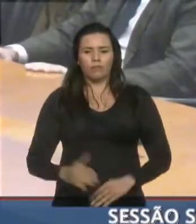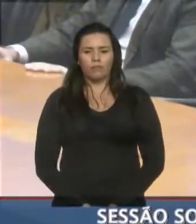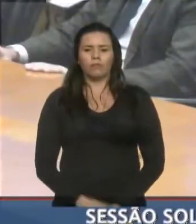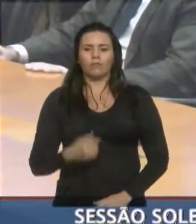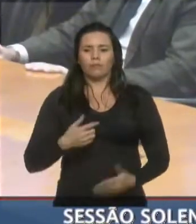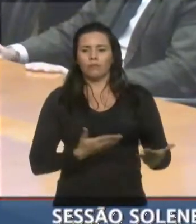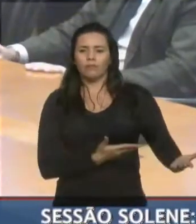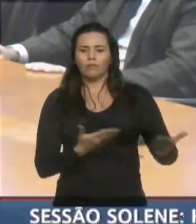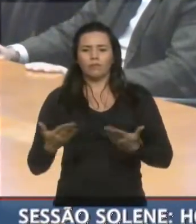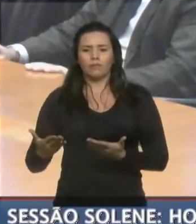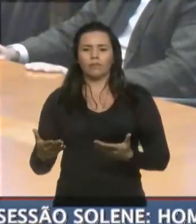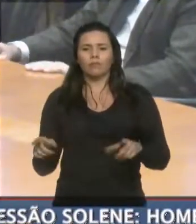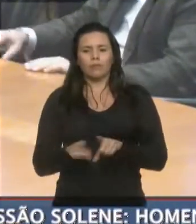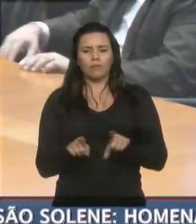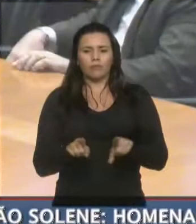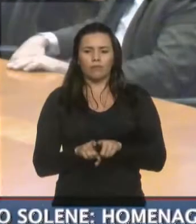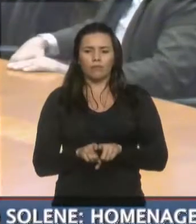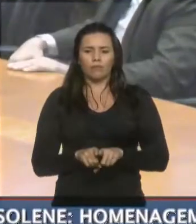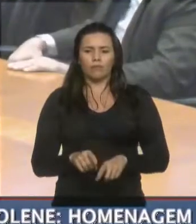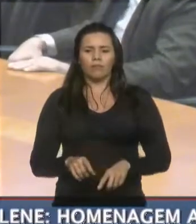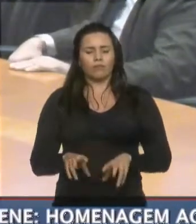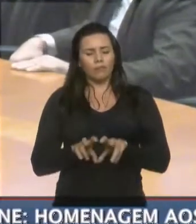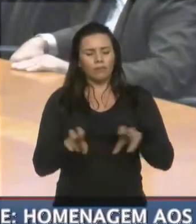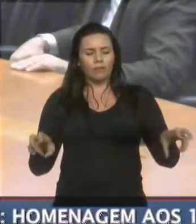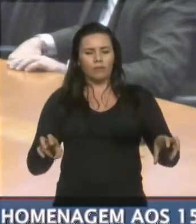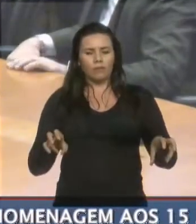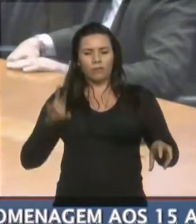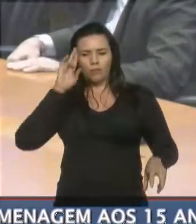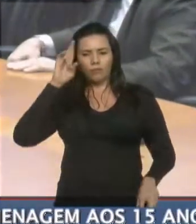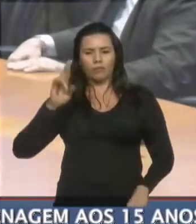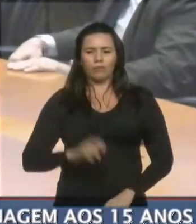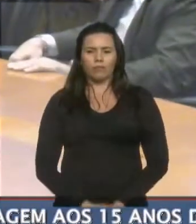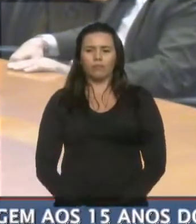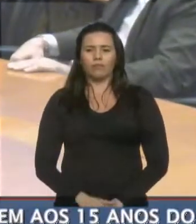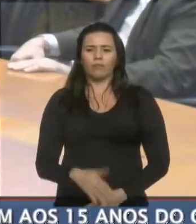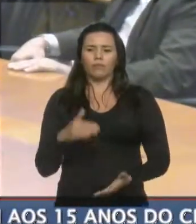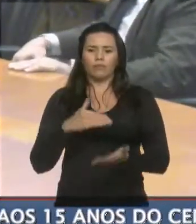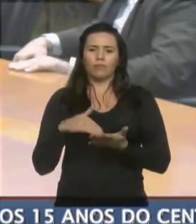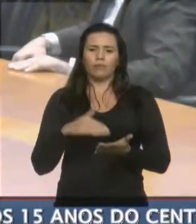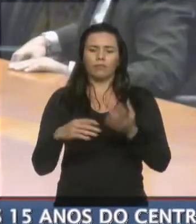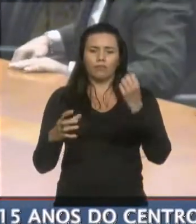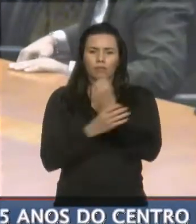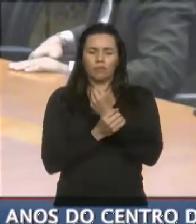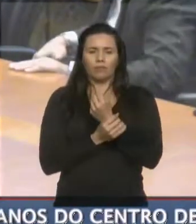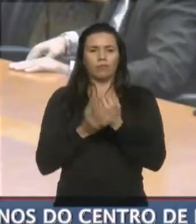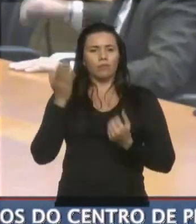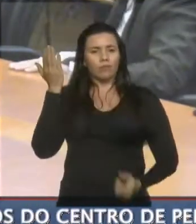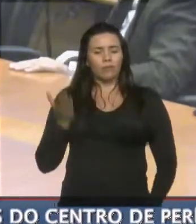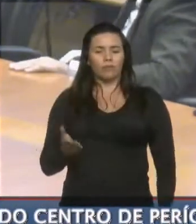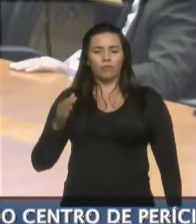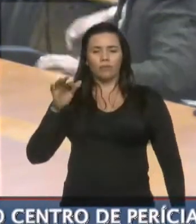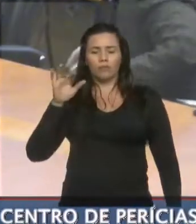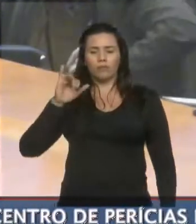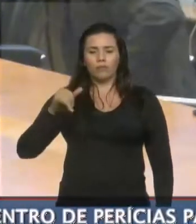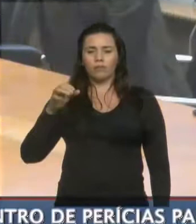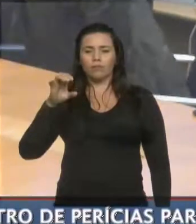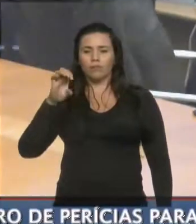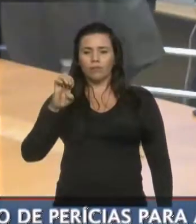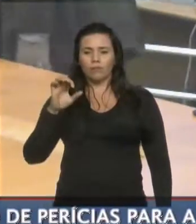Convido para compor a mesa o excelentíssimo senhor Jefferson Portela, secretário de Segurança do Estado.